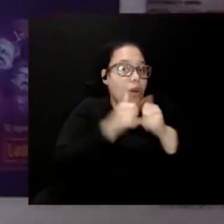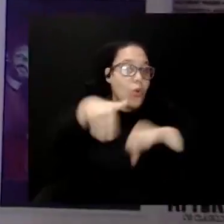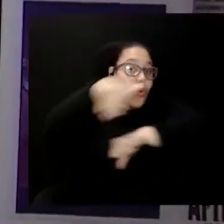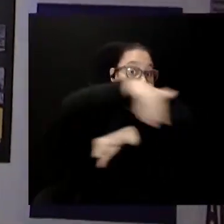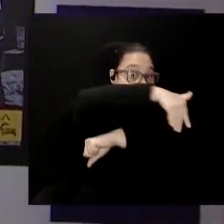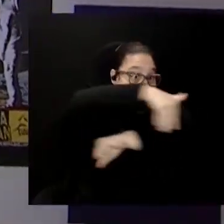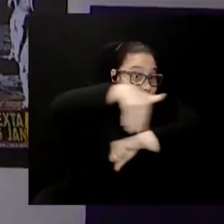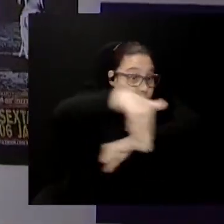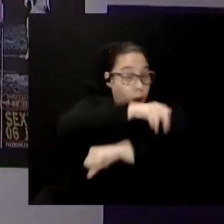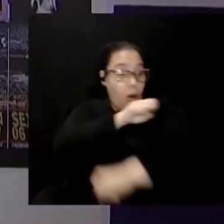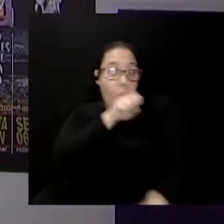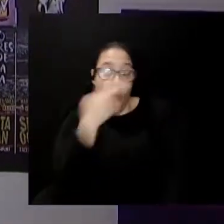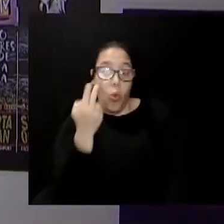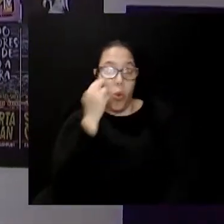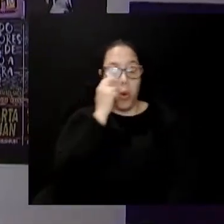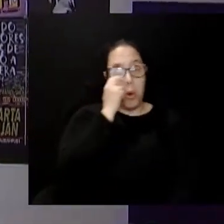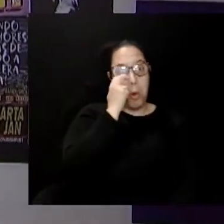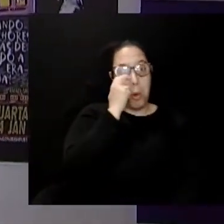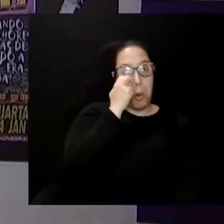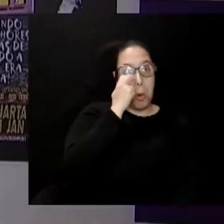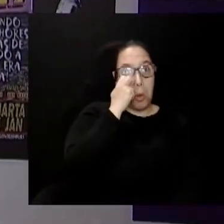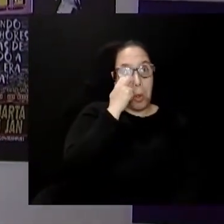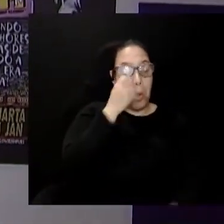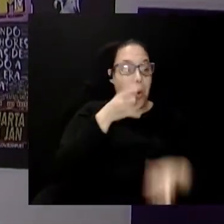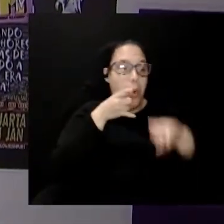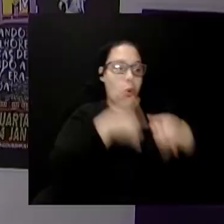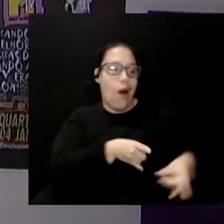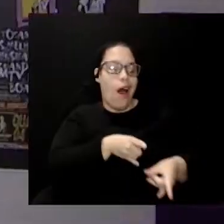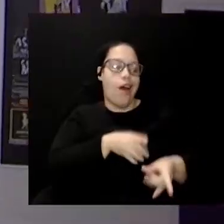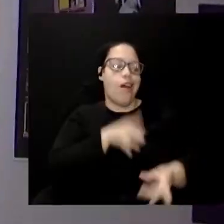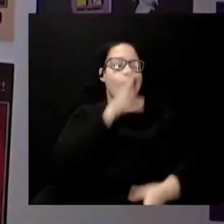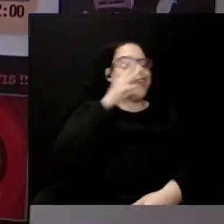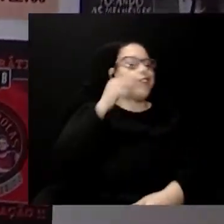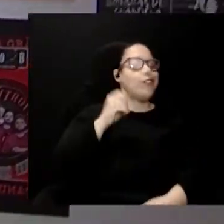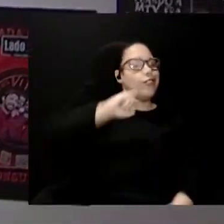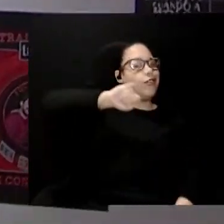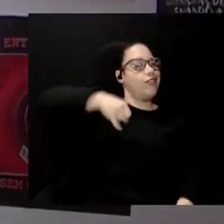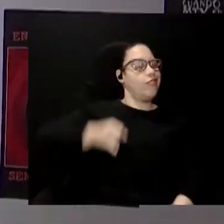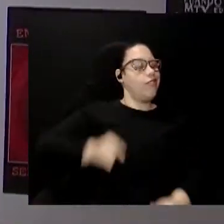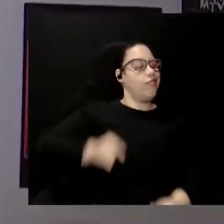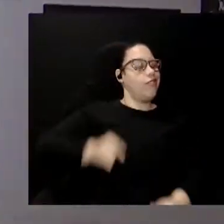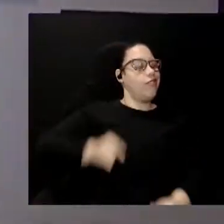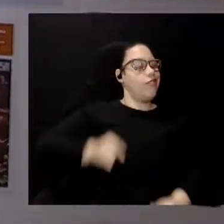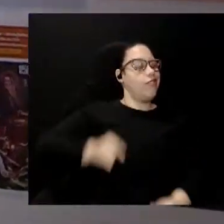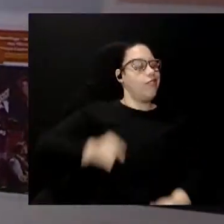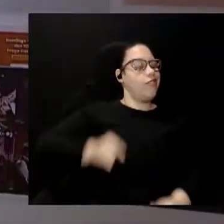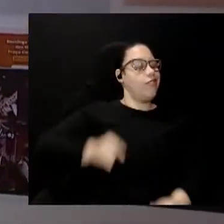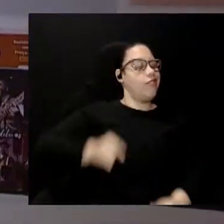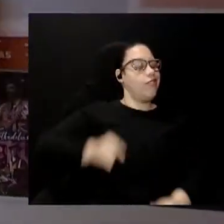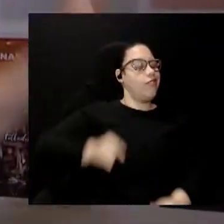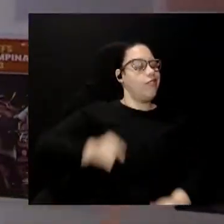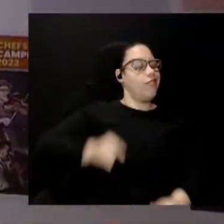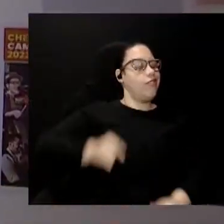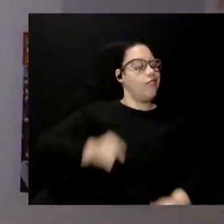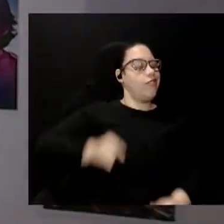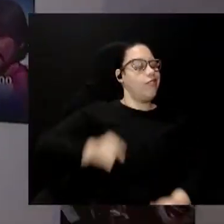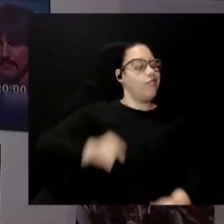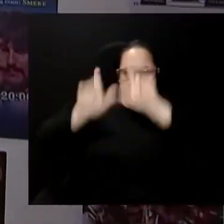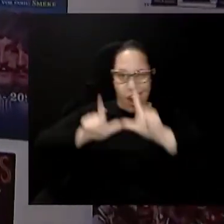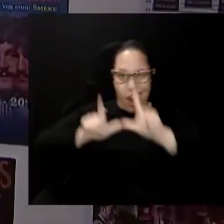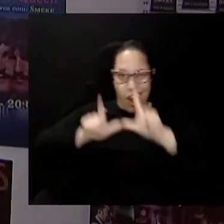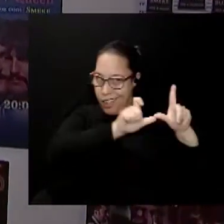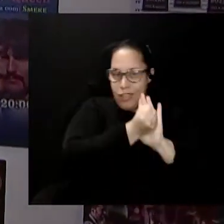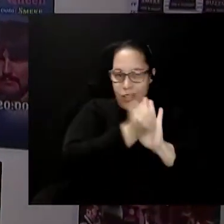de um adolescente que curte muito um rock e pendura todos os cartazes que são, né, dos seus ídolos pelas